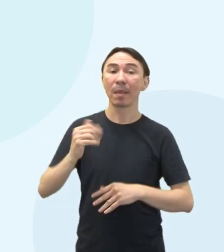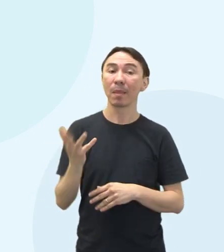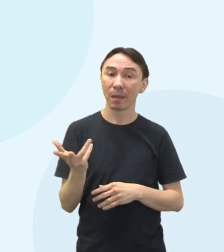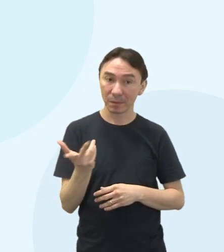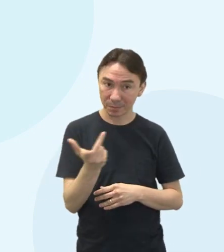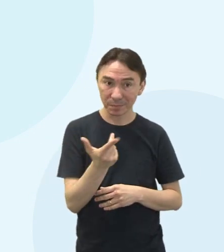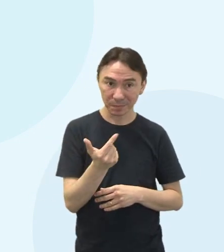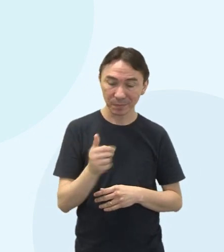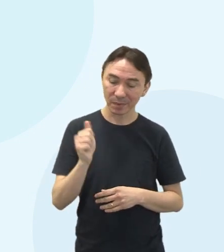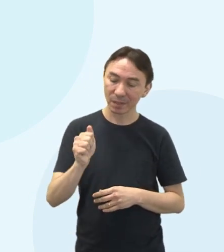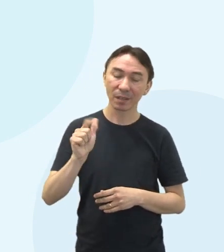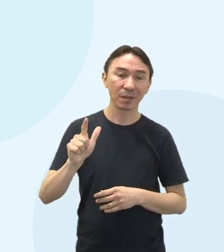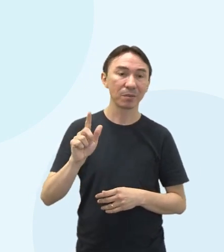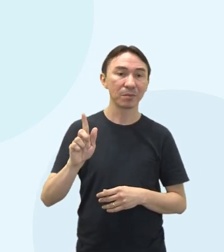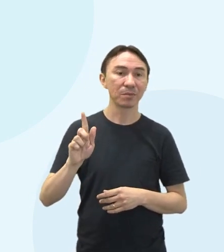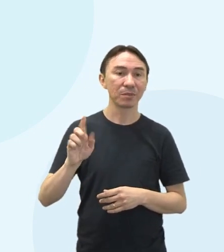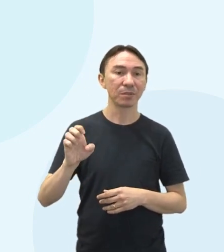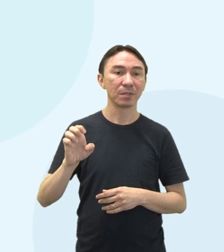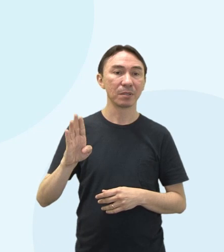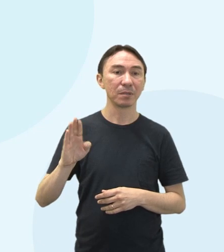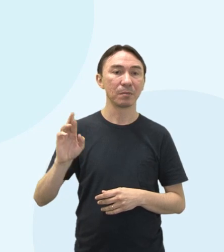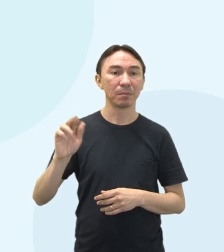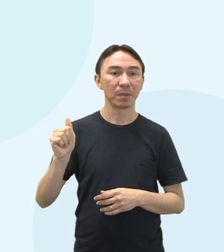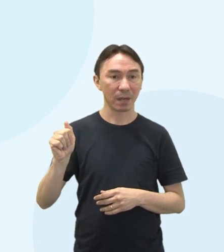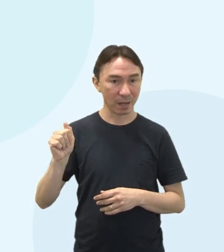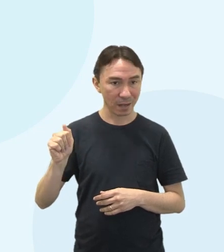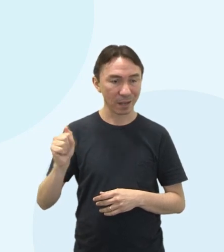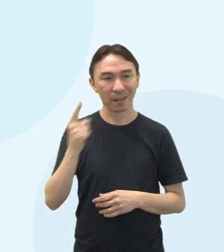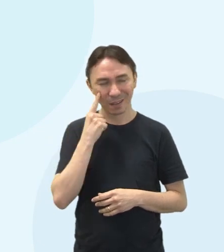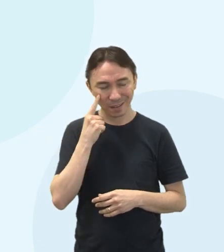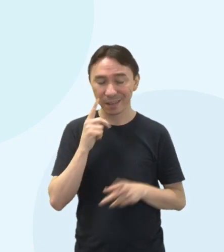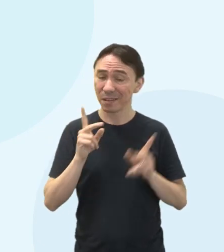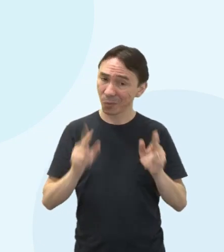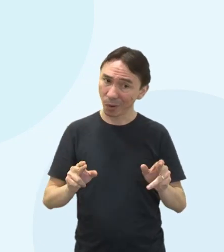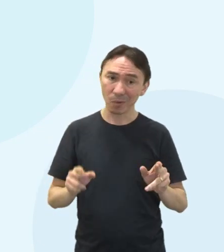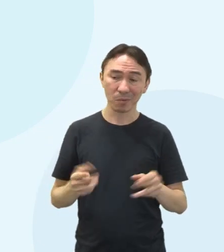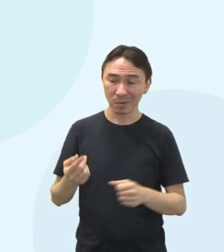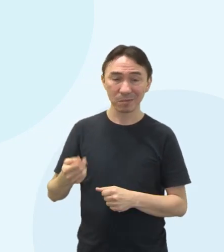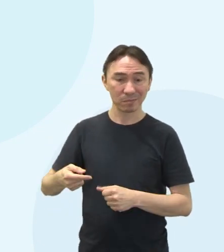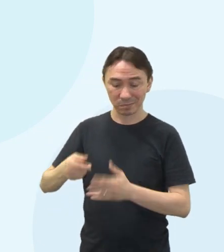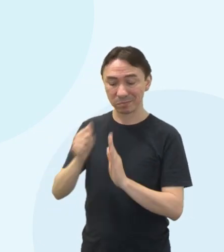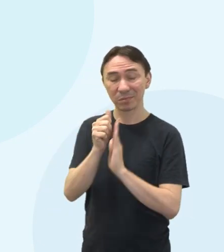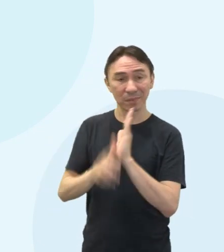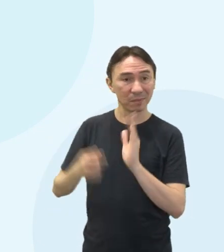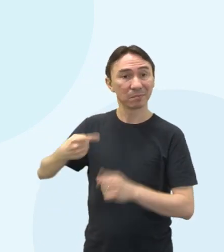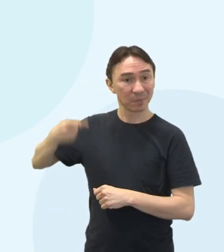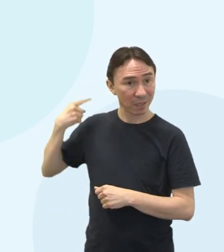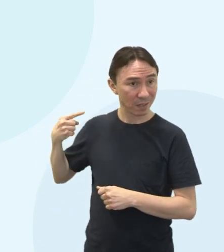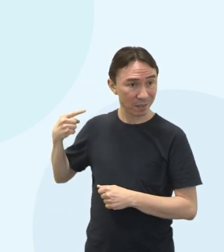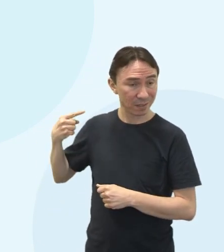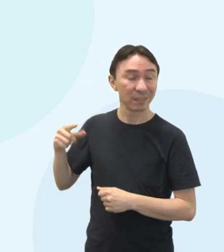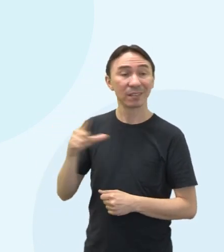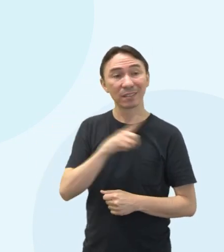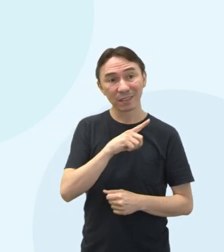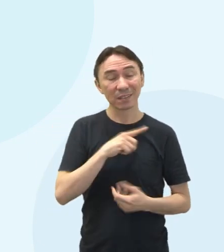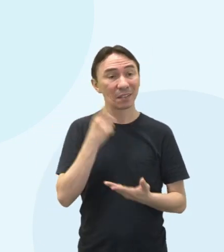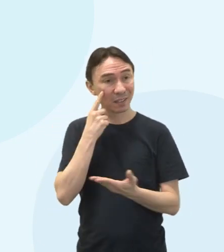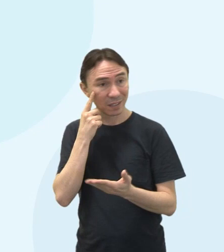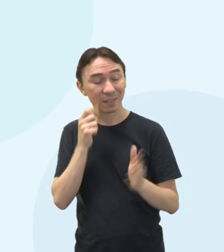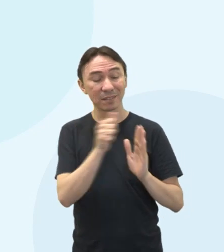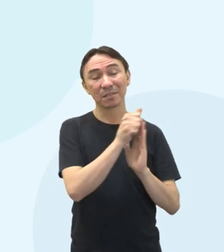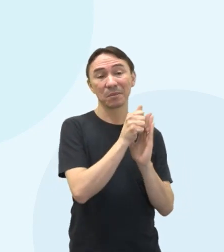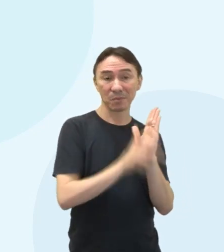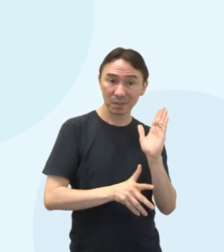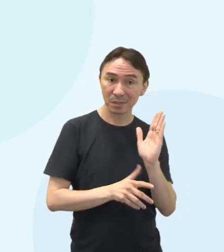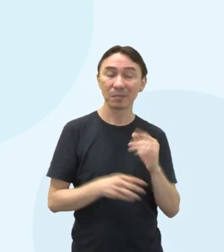mesma que utilizamos na atividade interior anterior para promover a investigação temos uma sequência e precisamos completá-la